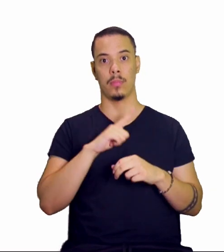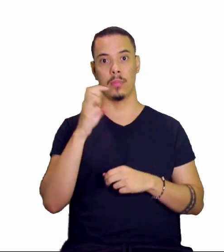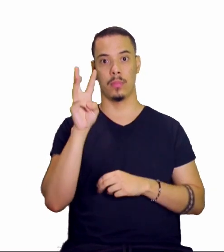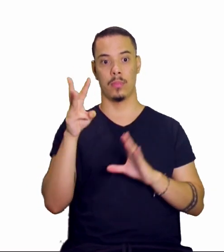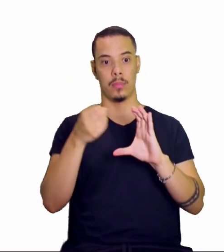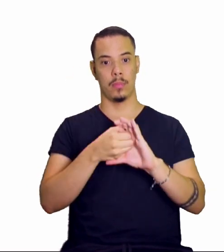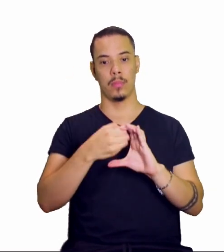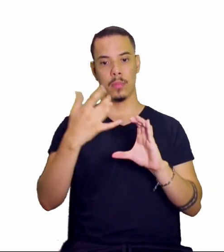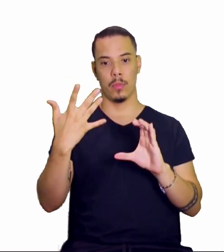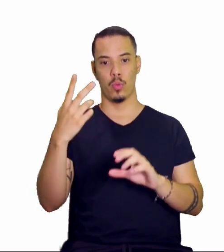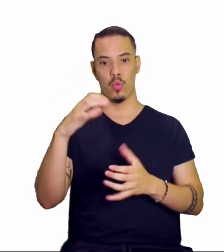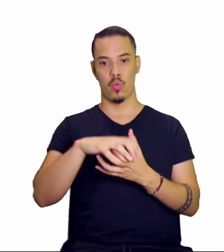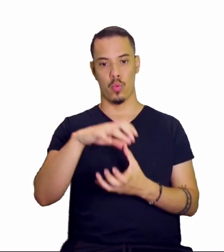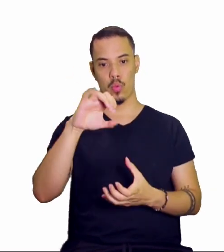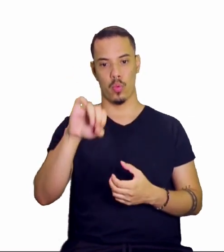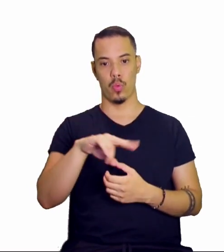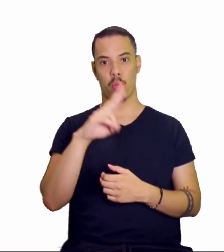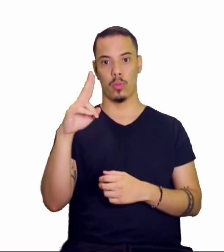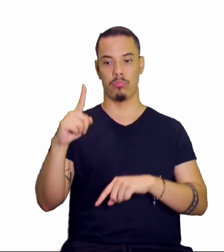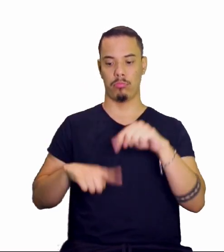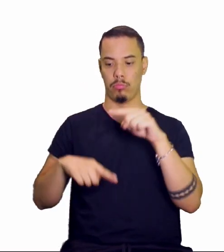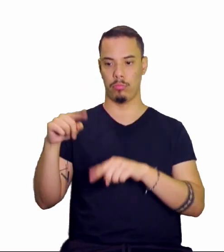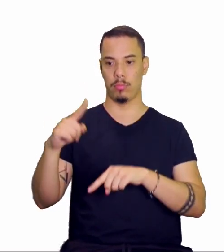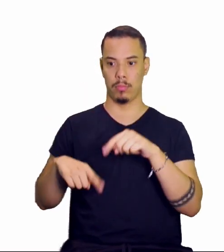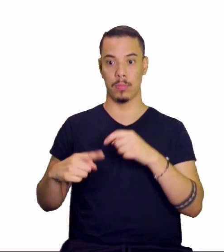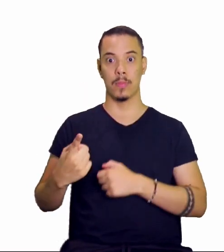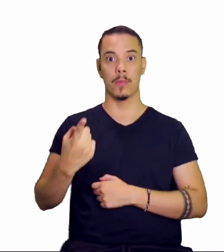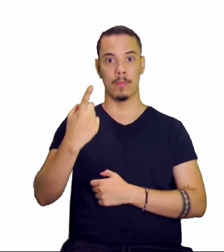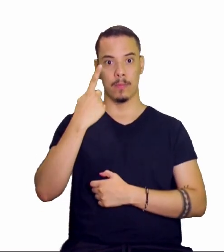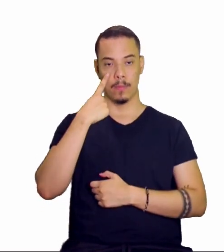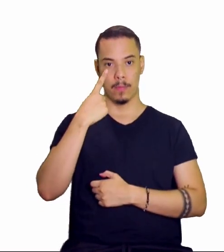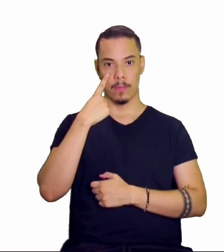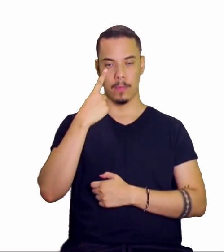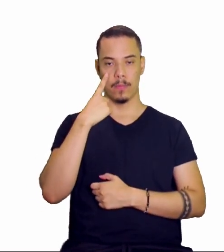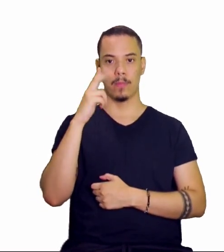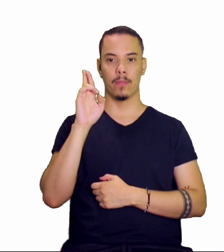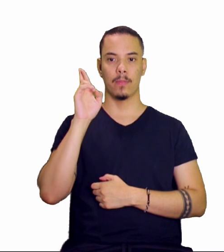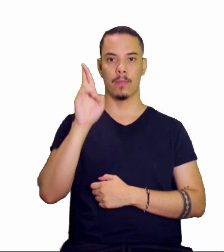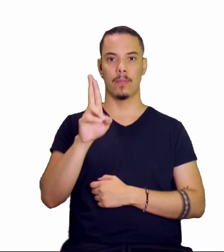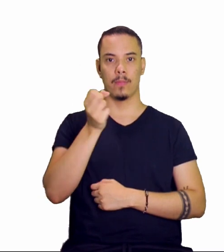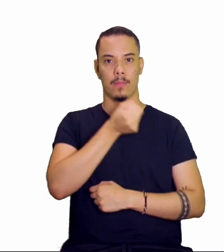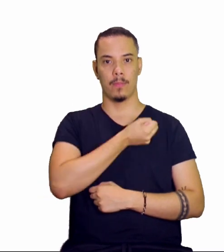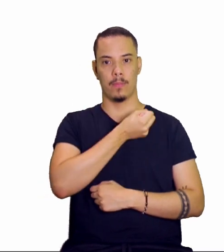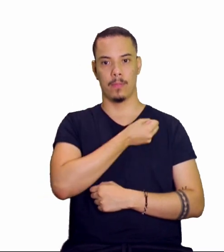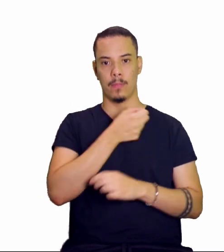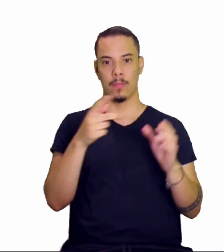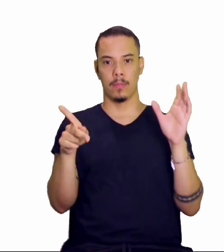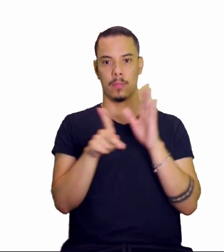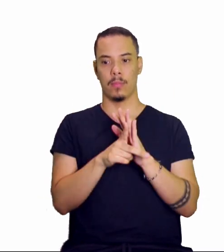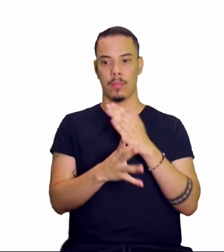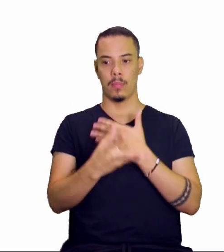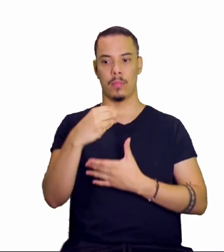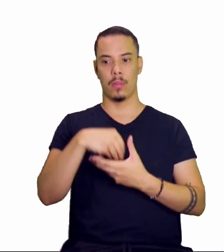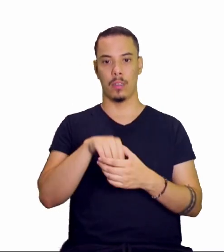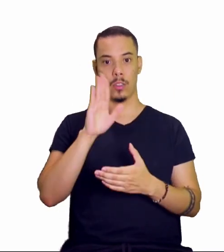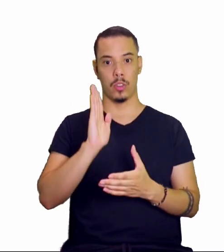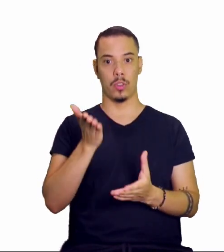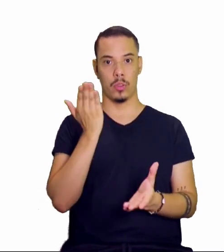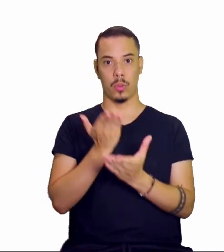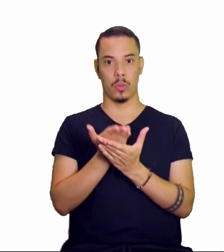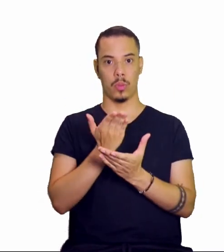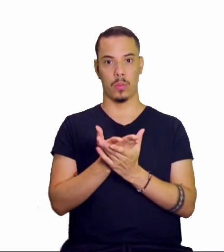um corpo ou móvel. Vamos ver, então. Olha bem. Representa o valor numérico da grandeza estudada,